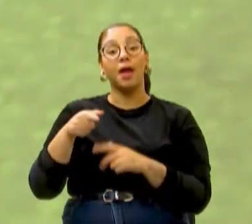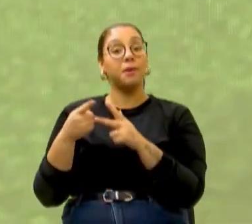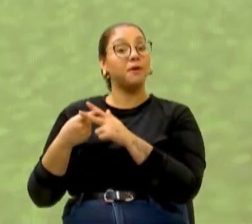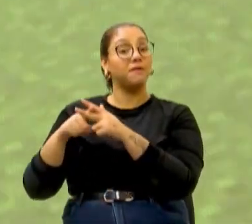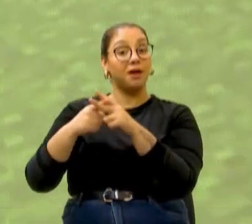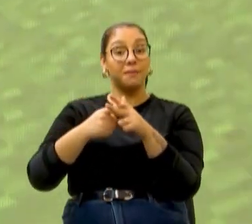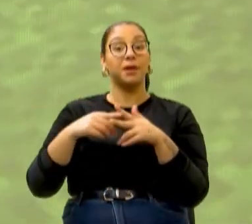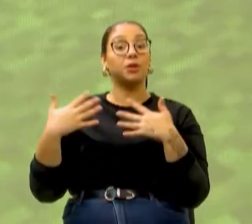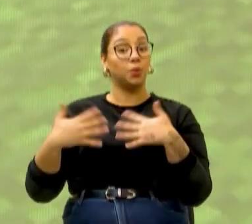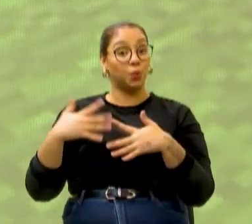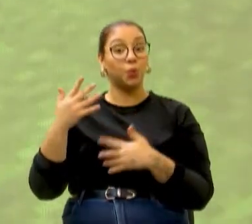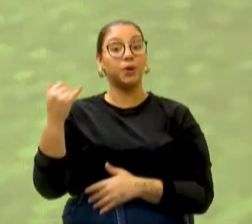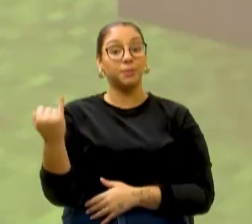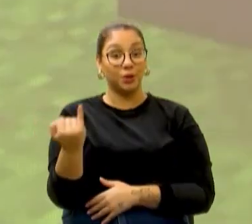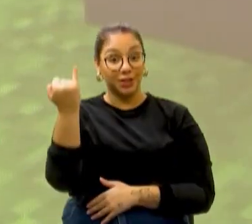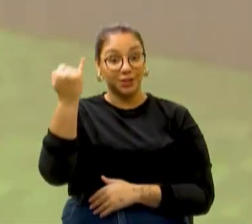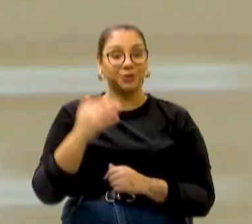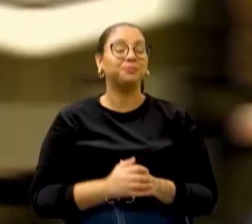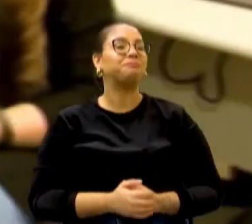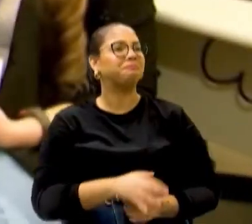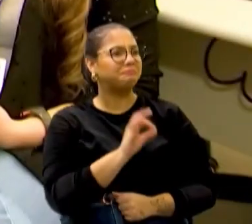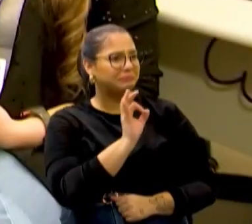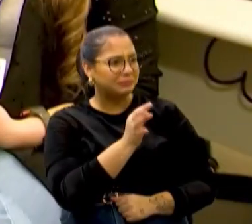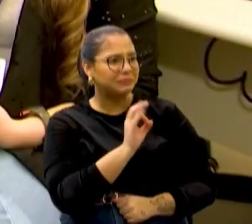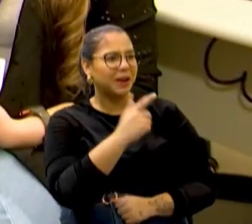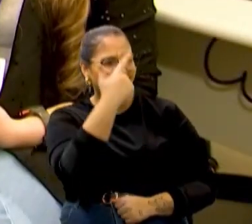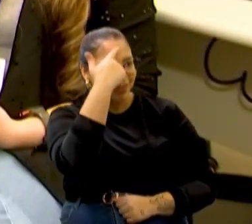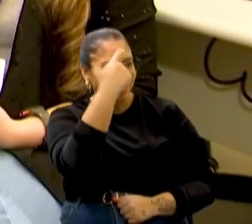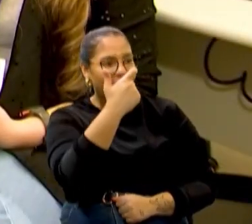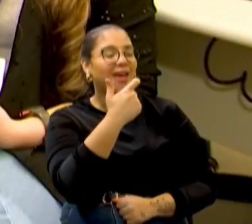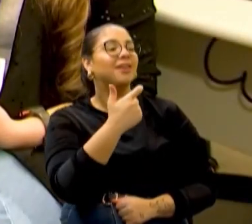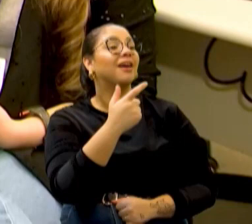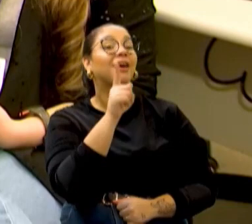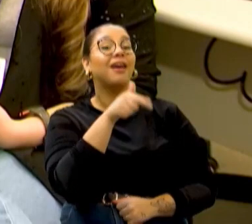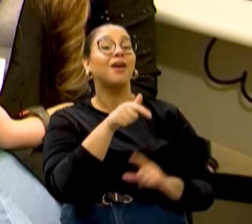então acaba sendo uma ferramenta muito útil